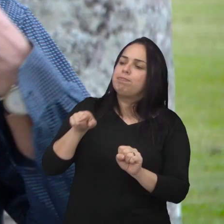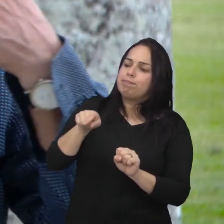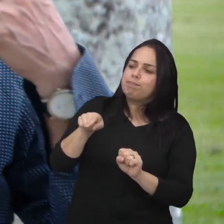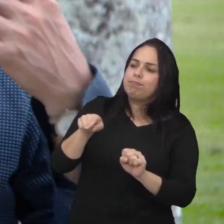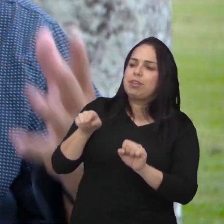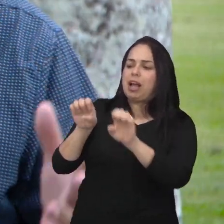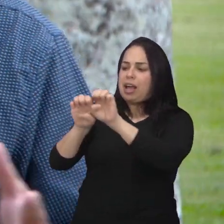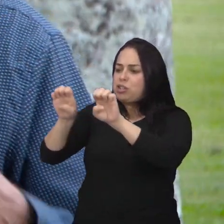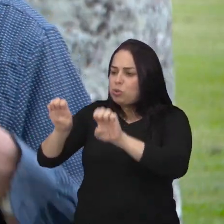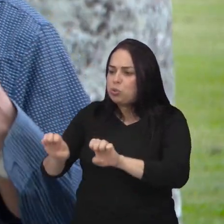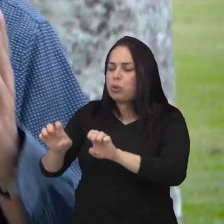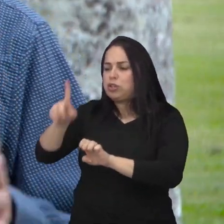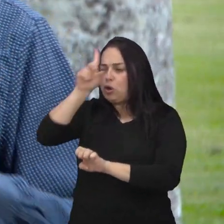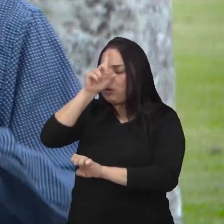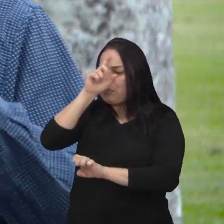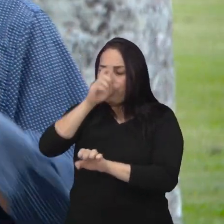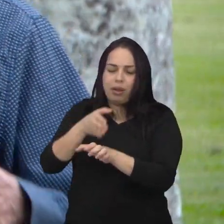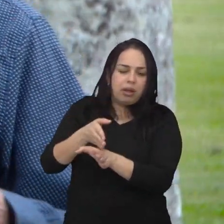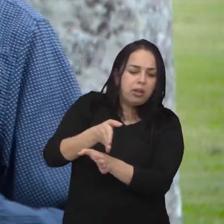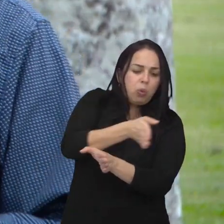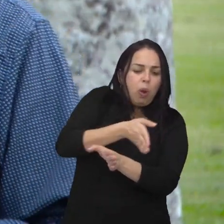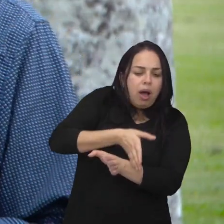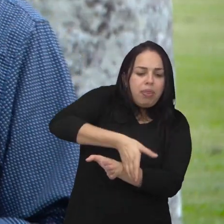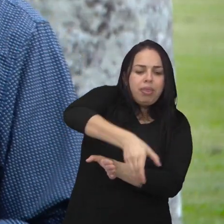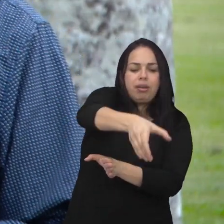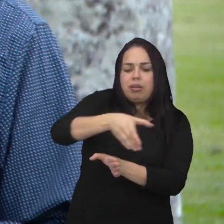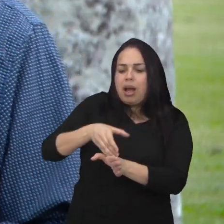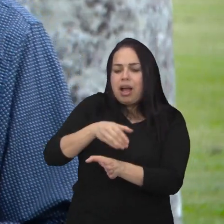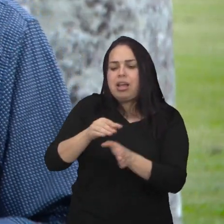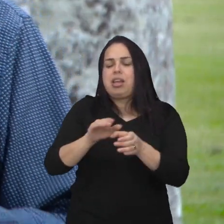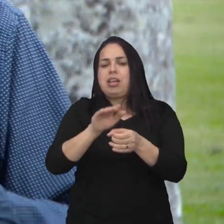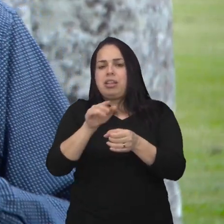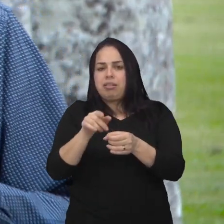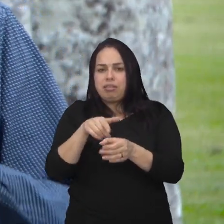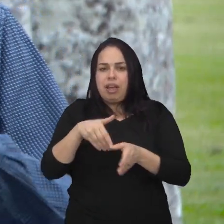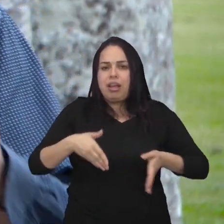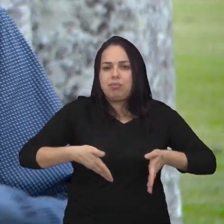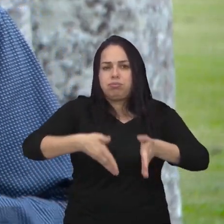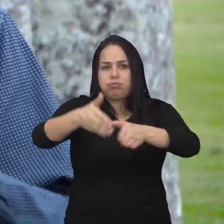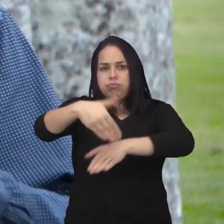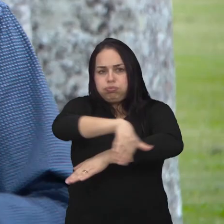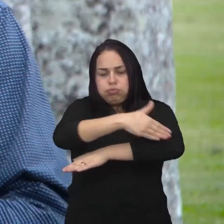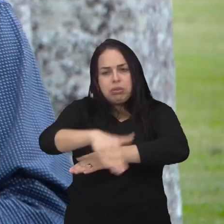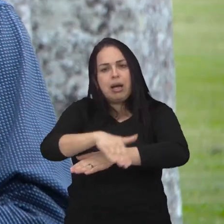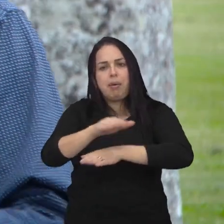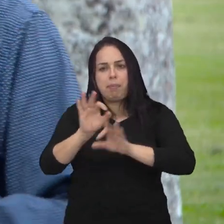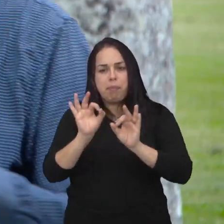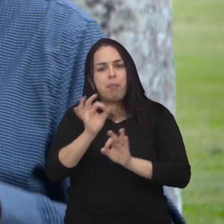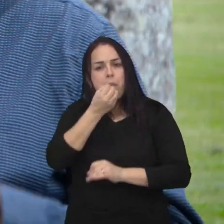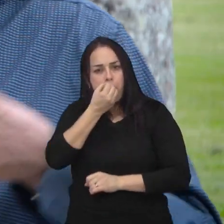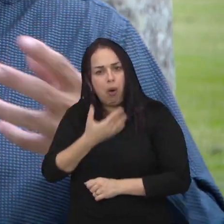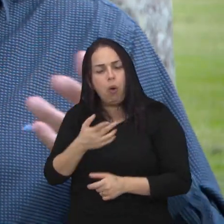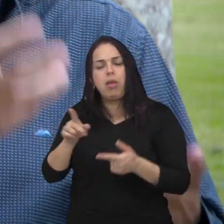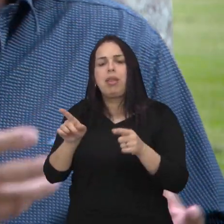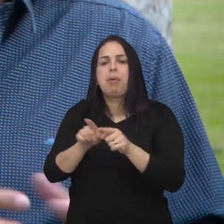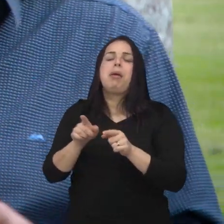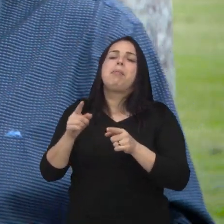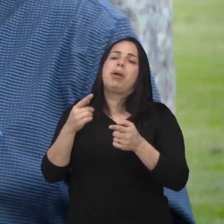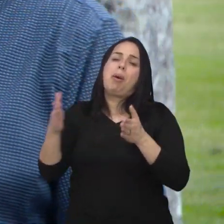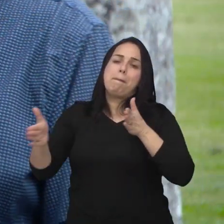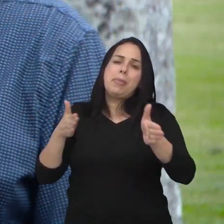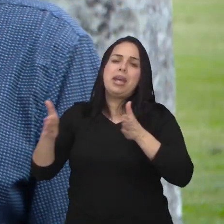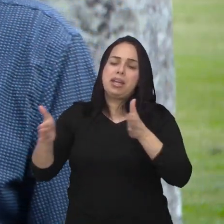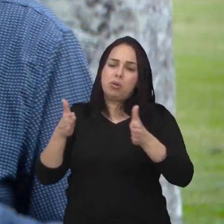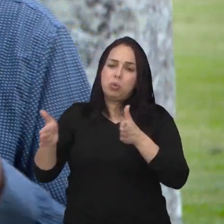avenidas, esgoto e água resolvido esse problema, né? Então, graças a esse período que São José também